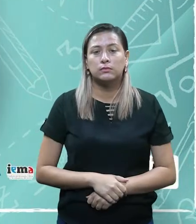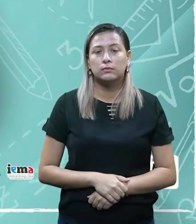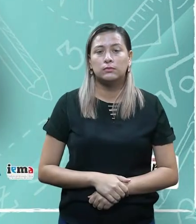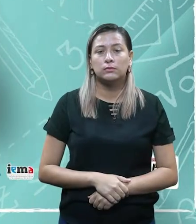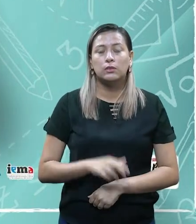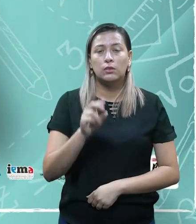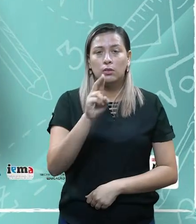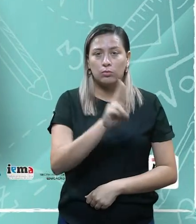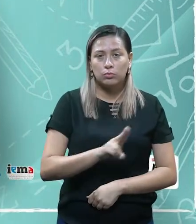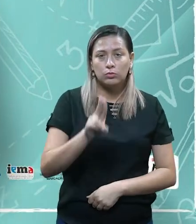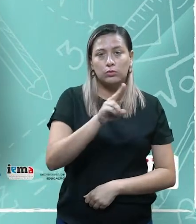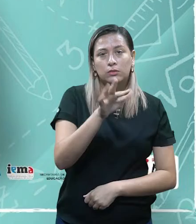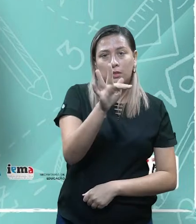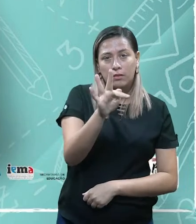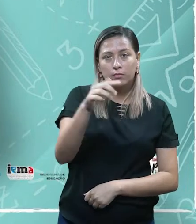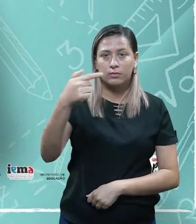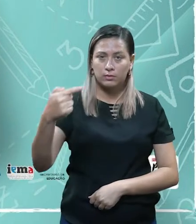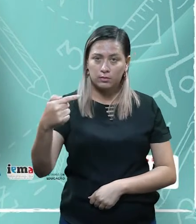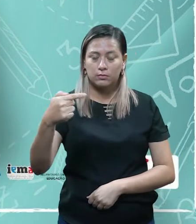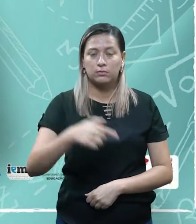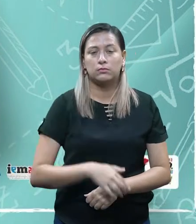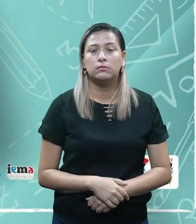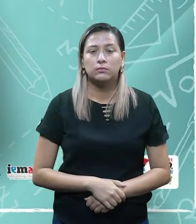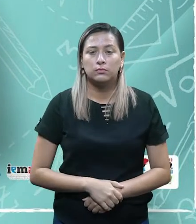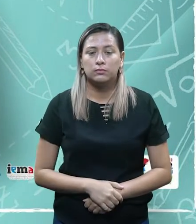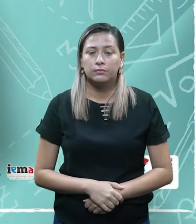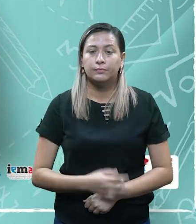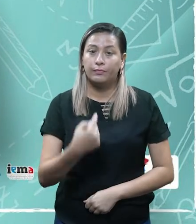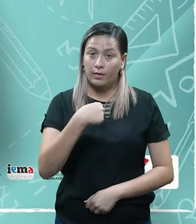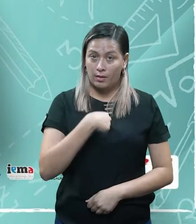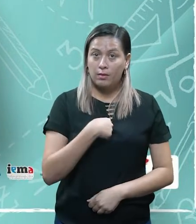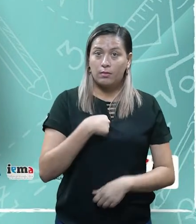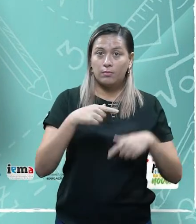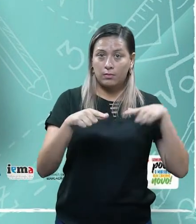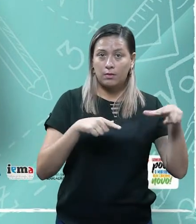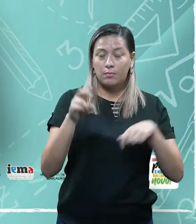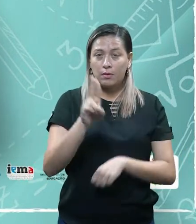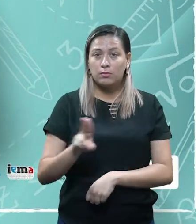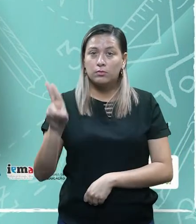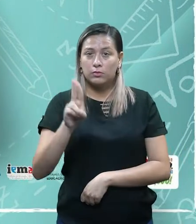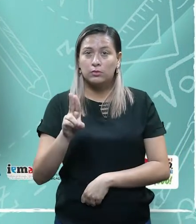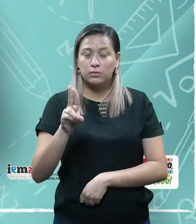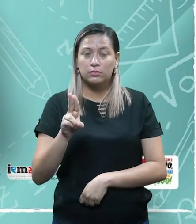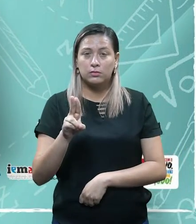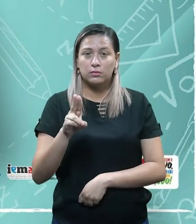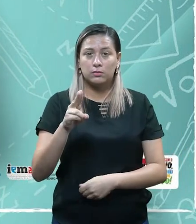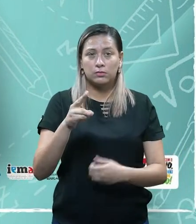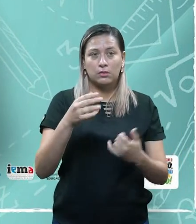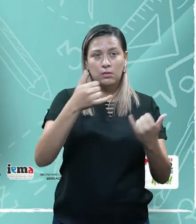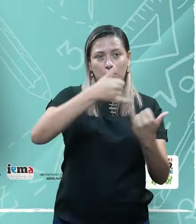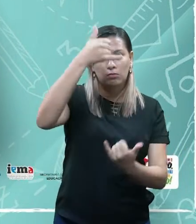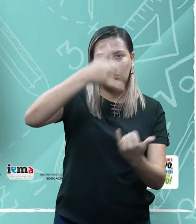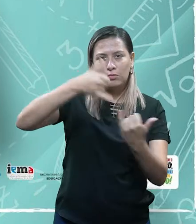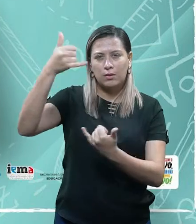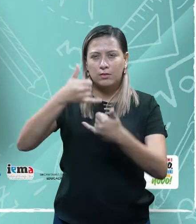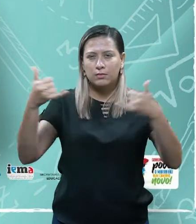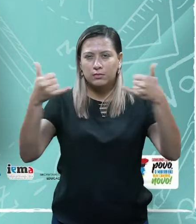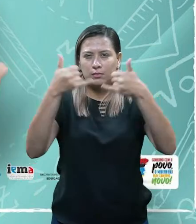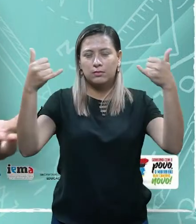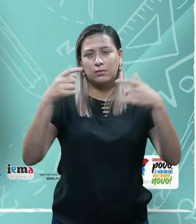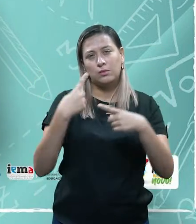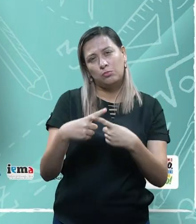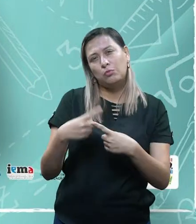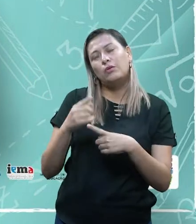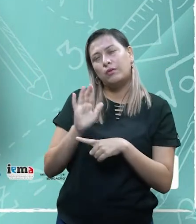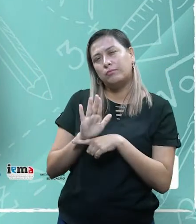Aí eu particularmente trabalho mantendo as linhas, porque elas me dão uma direção. Então, é melhor também, tá? Mas